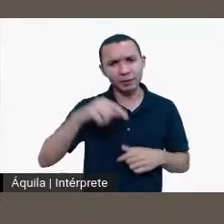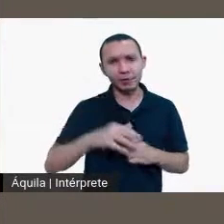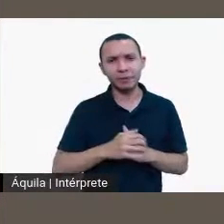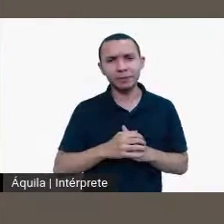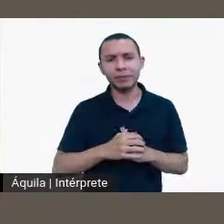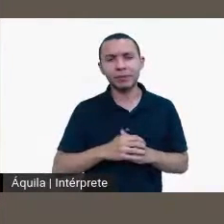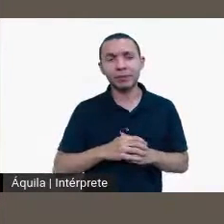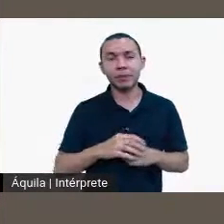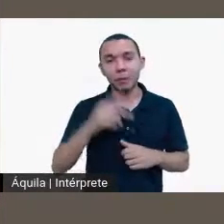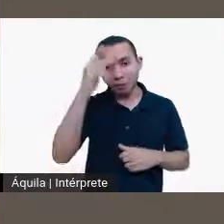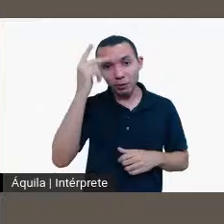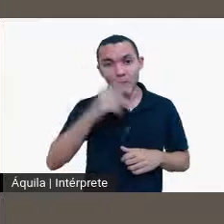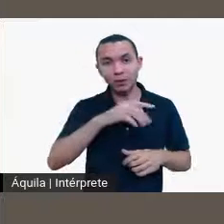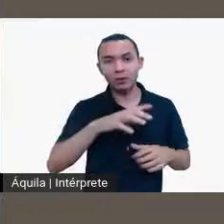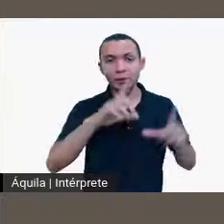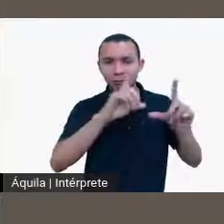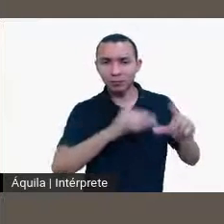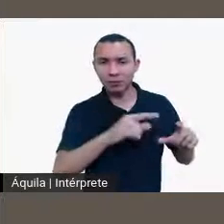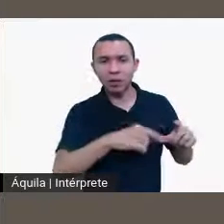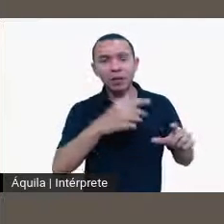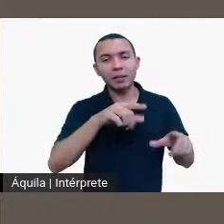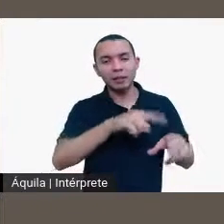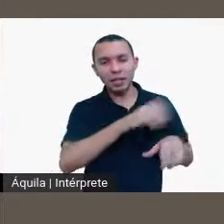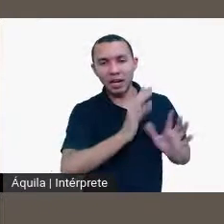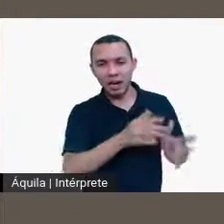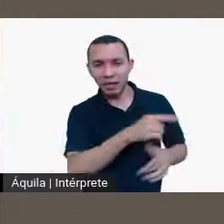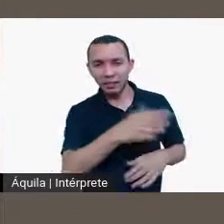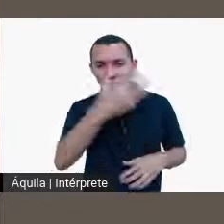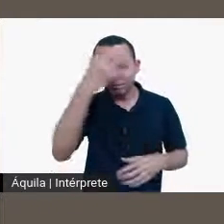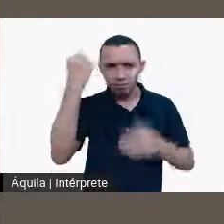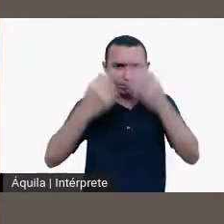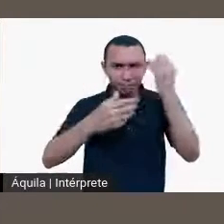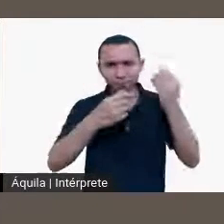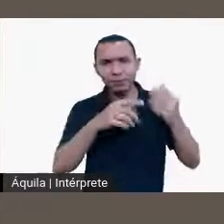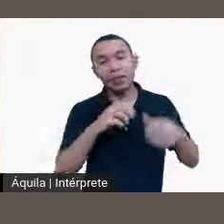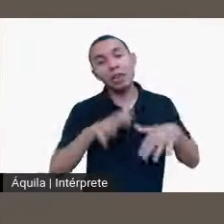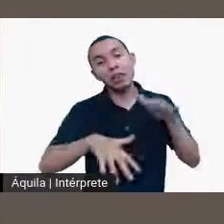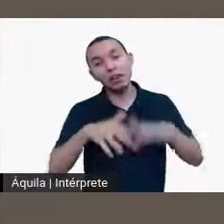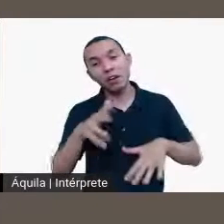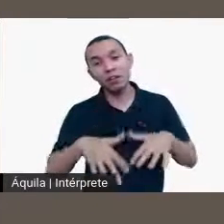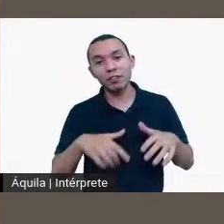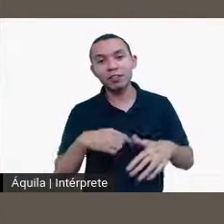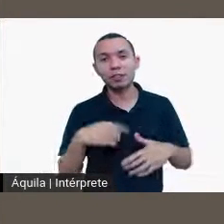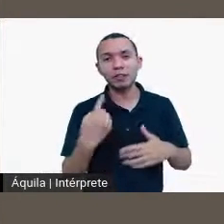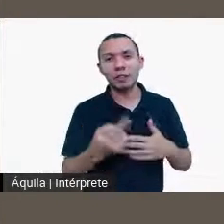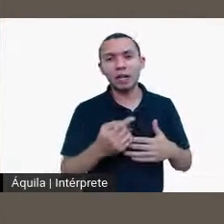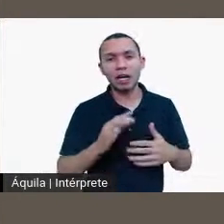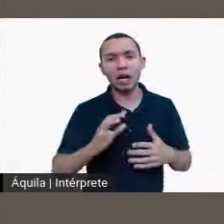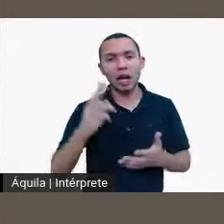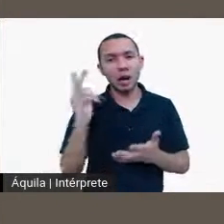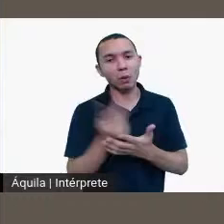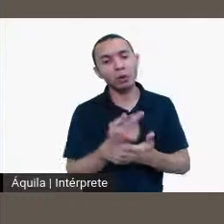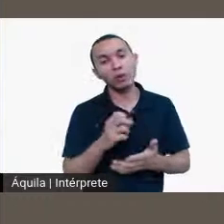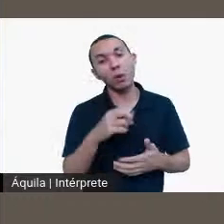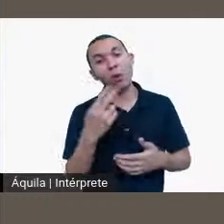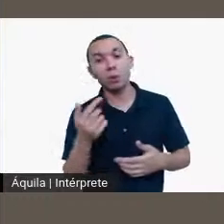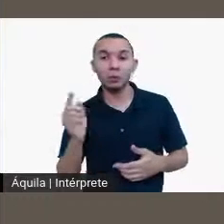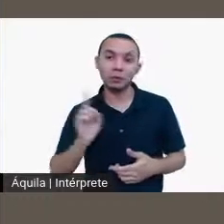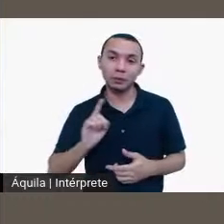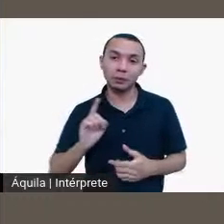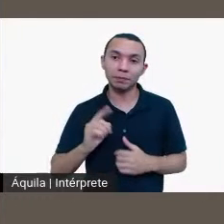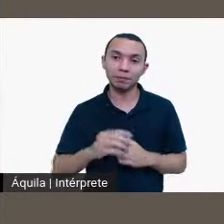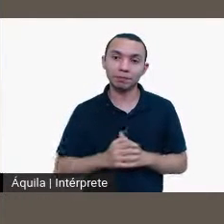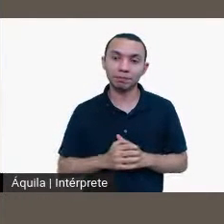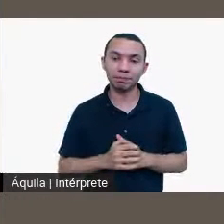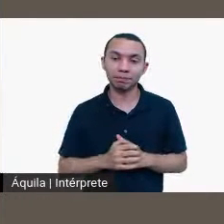seres menores do ocaso, do esquecimento, e até que talvez um despertar aconteça ou não.